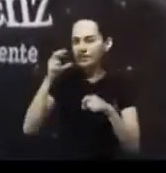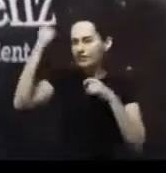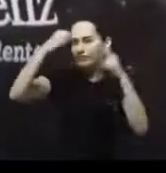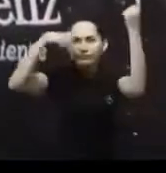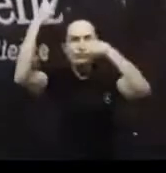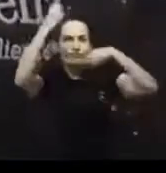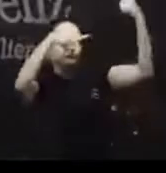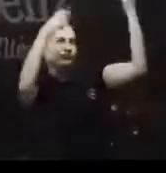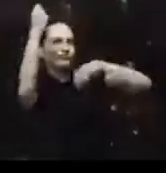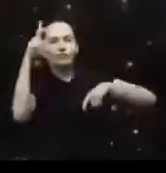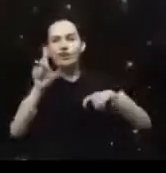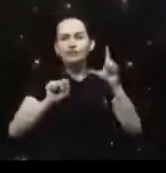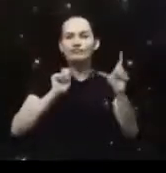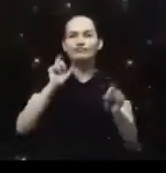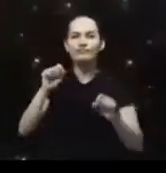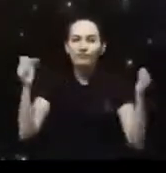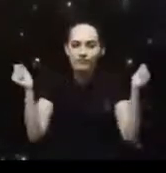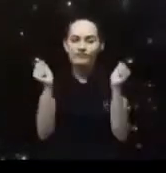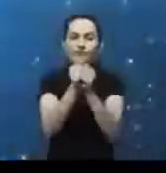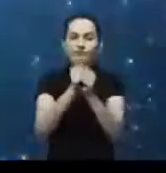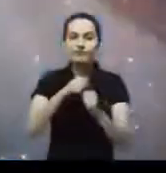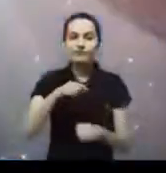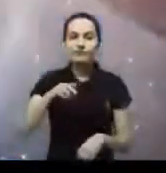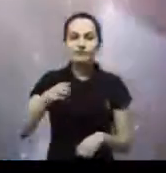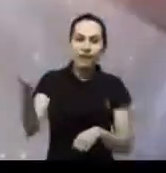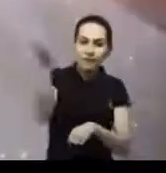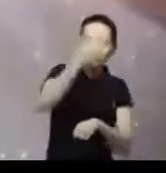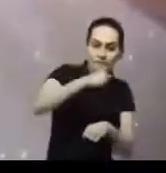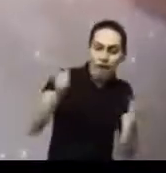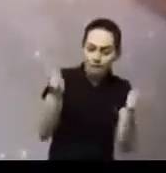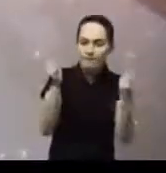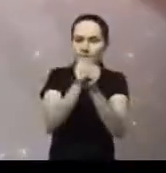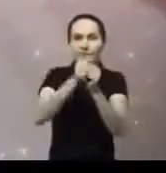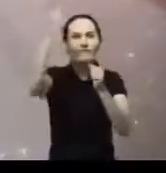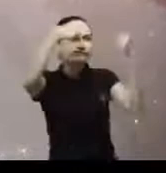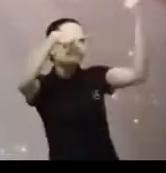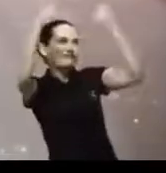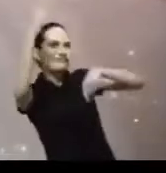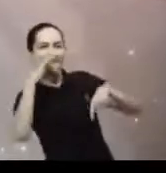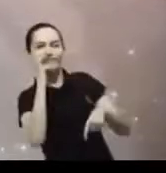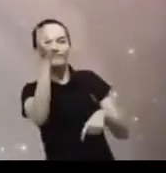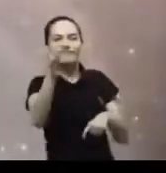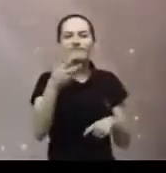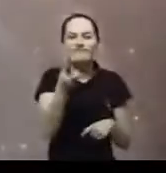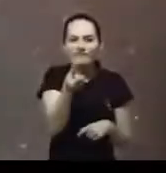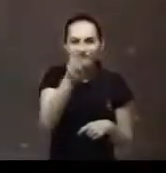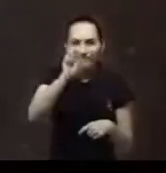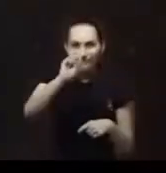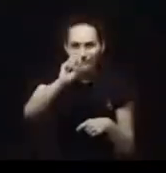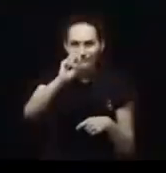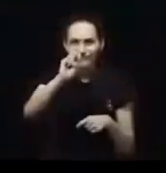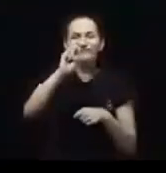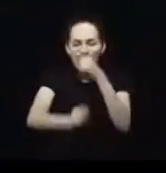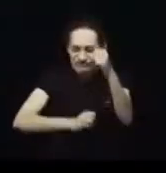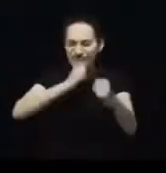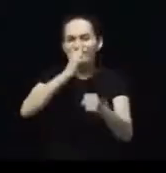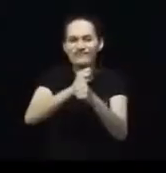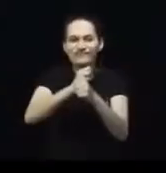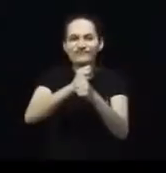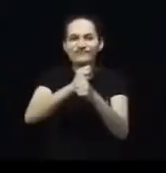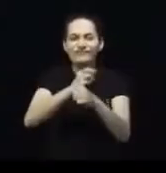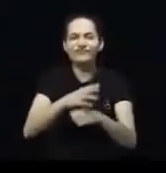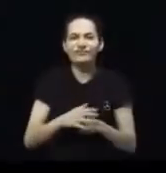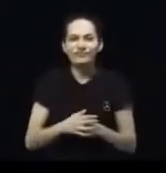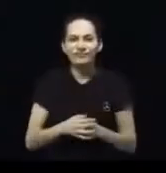juntas vamos juntos Vamos brilhar pelos próximos 65 anos